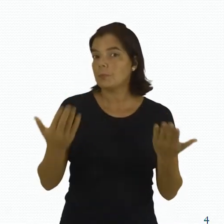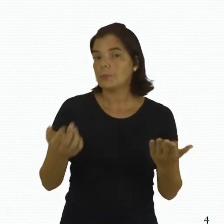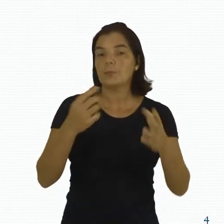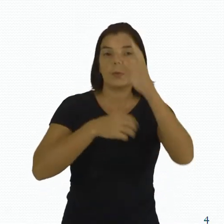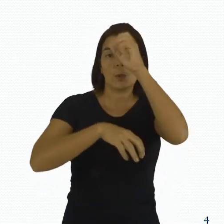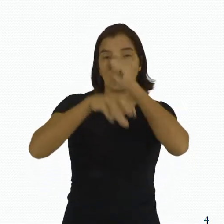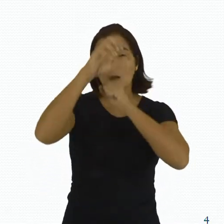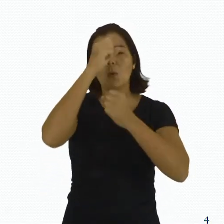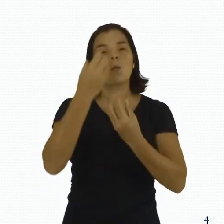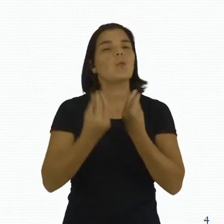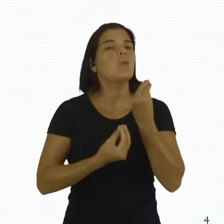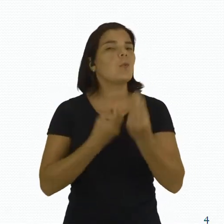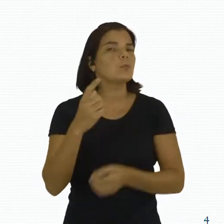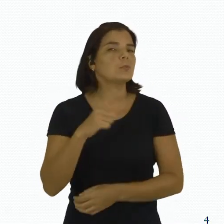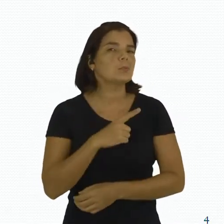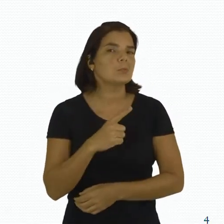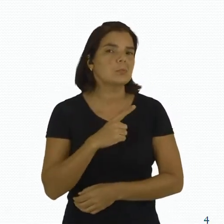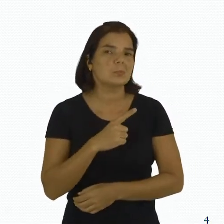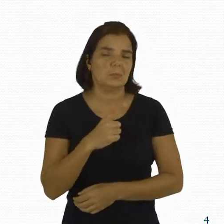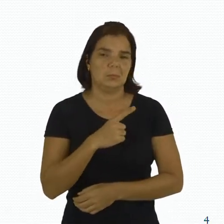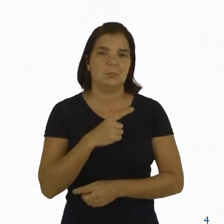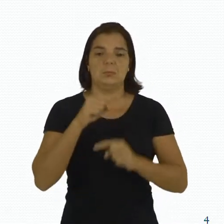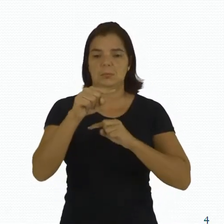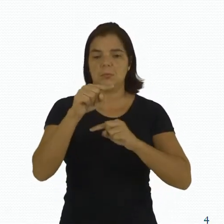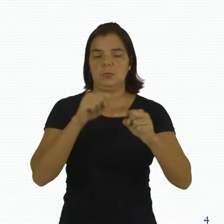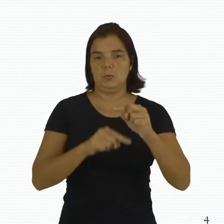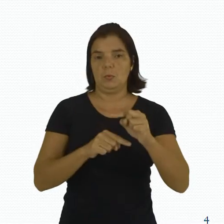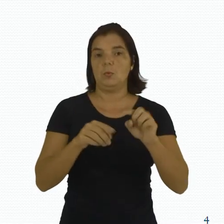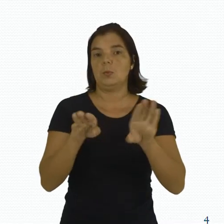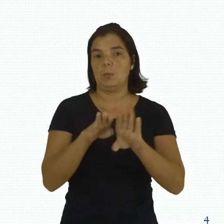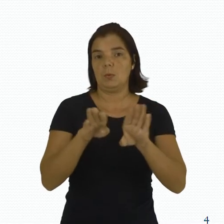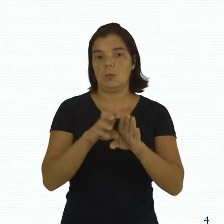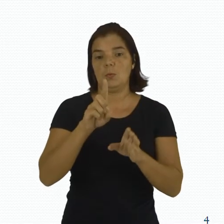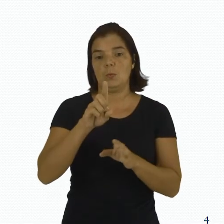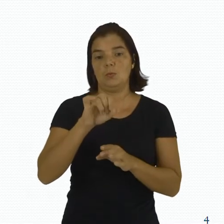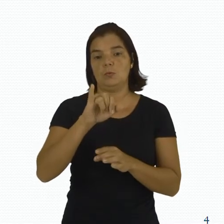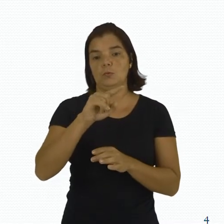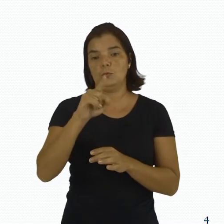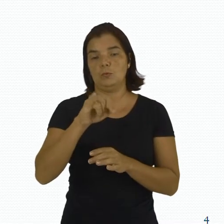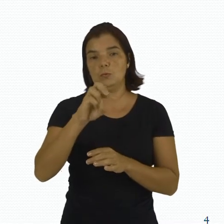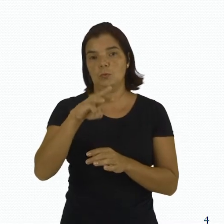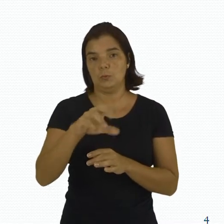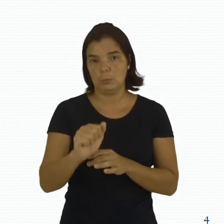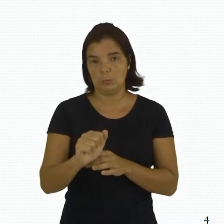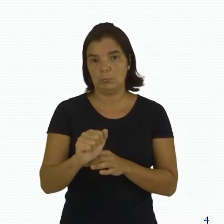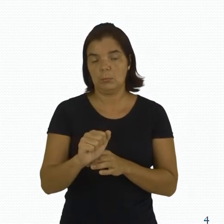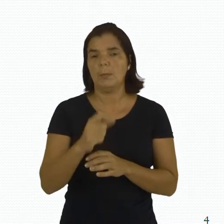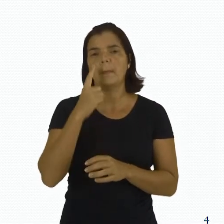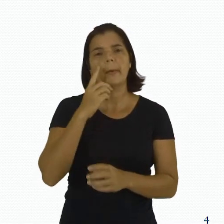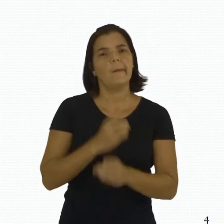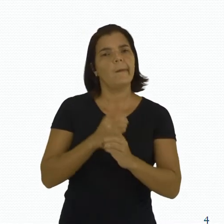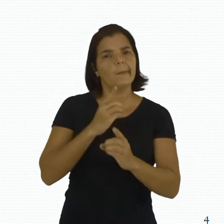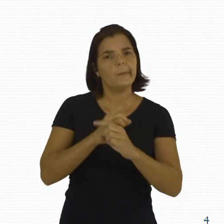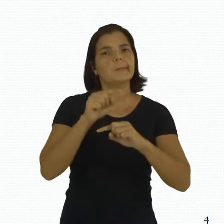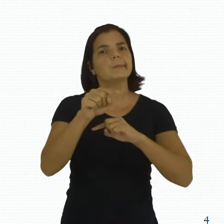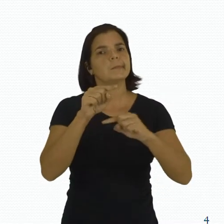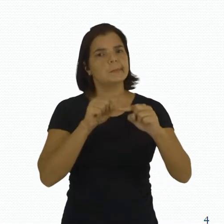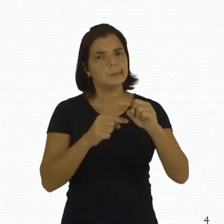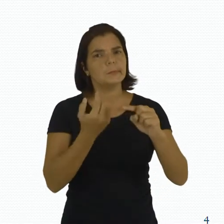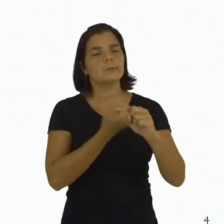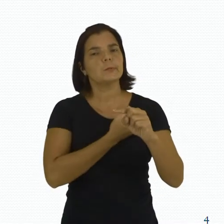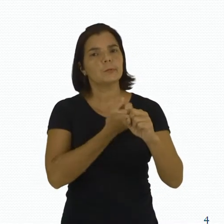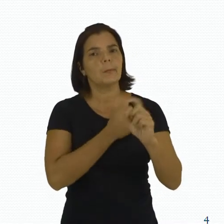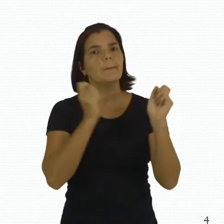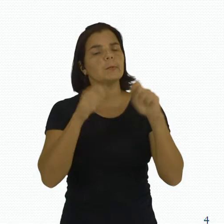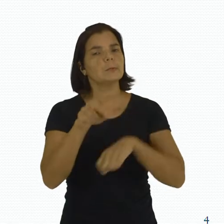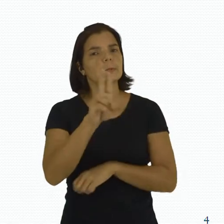vai aprender a como obter a fração geratriz para uma dízima periódica, certo? Para encontrar a fração geratriz de uma dízima